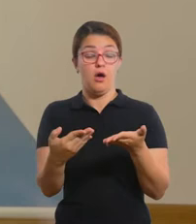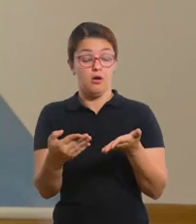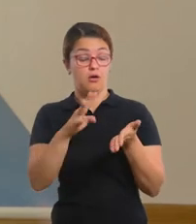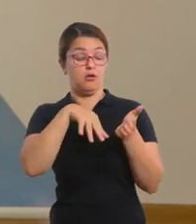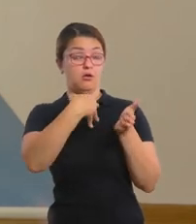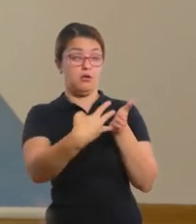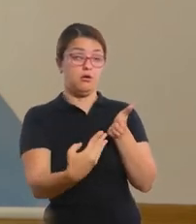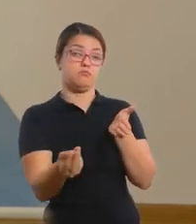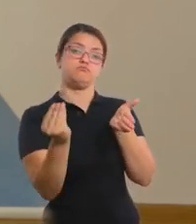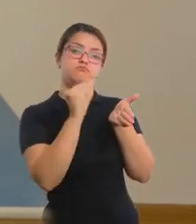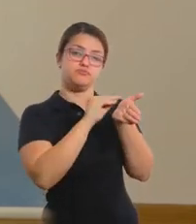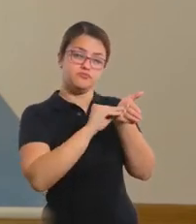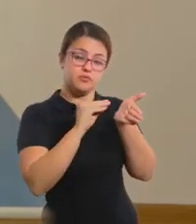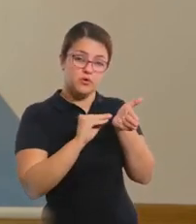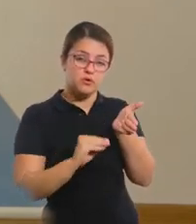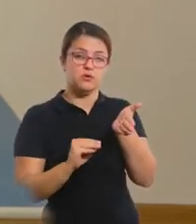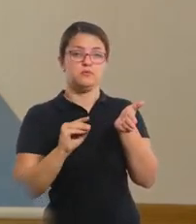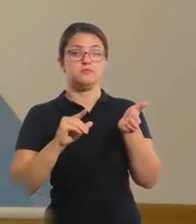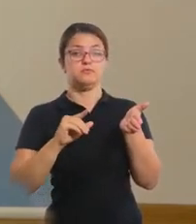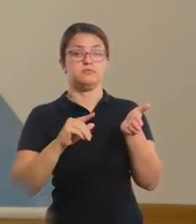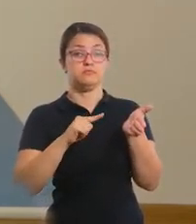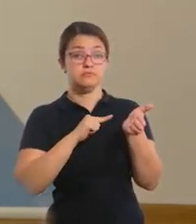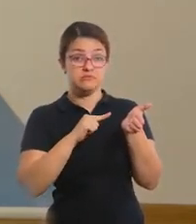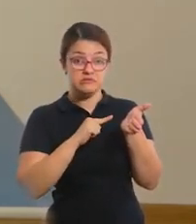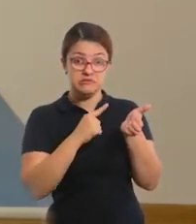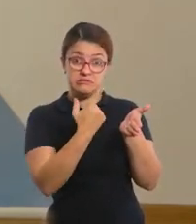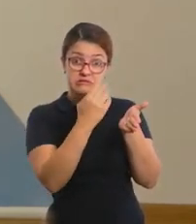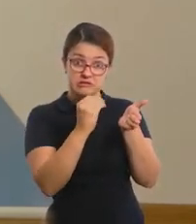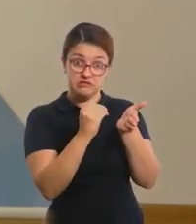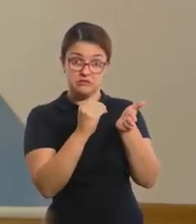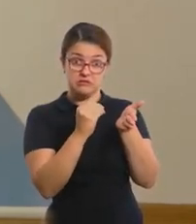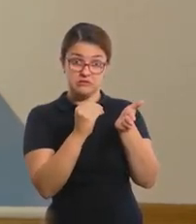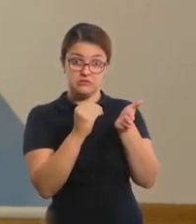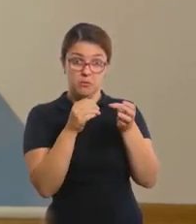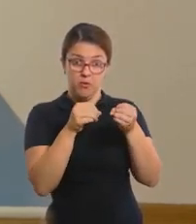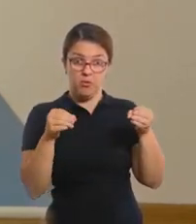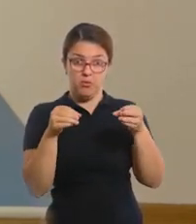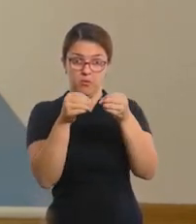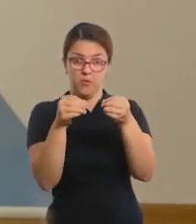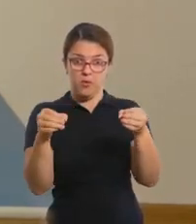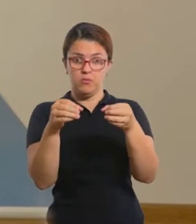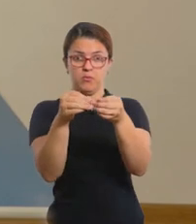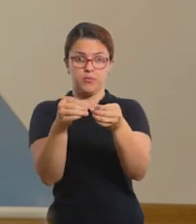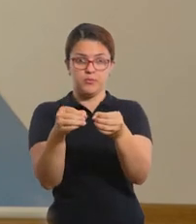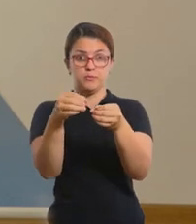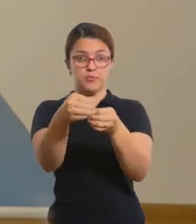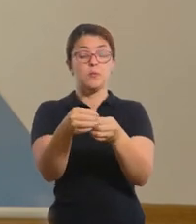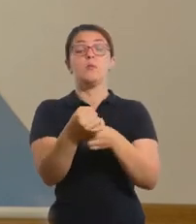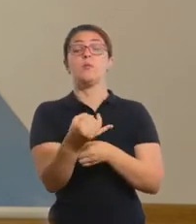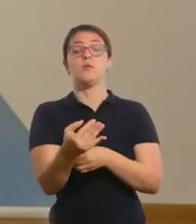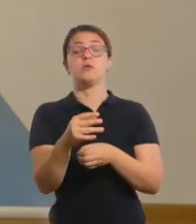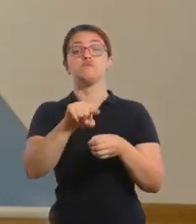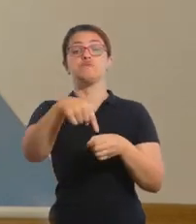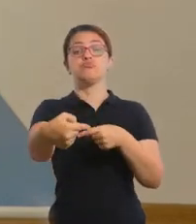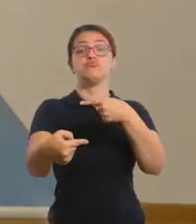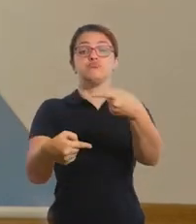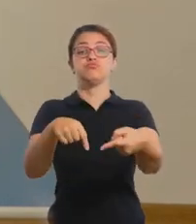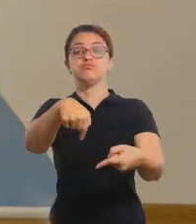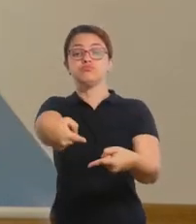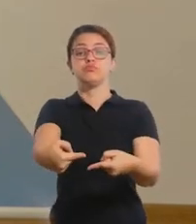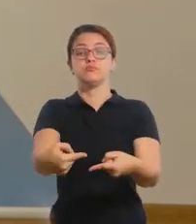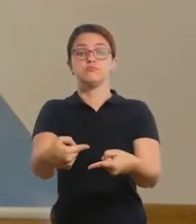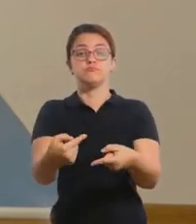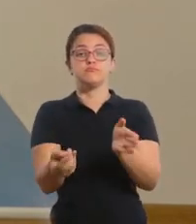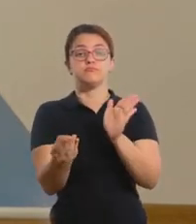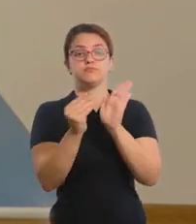matemática. Ela vai colocar aqui. Ela tinha 10 pinos em pé, Quantos ela derrubou? 2. Aí ela vai colocar aqui